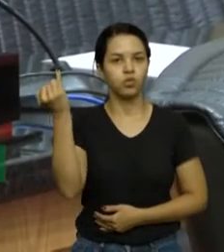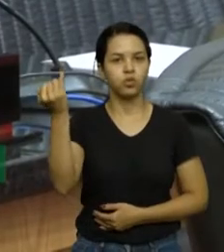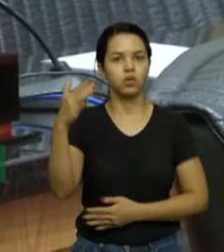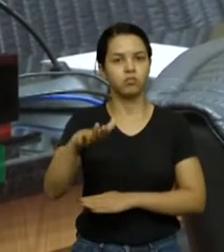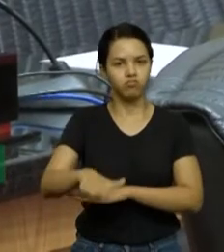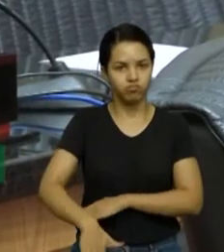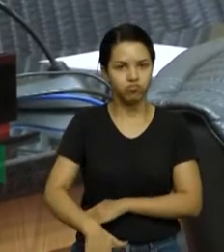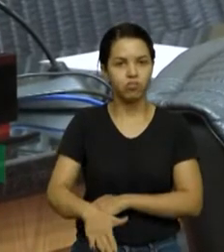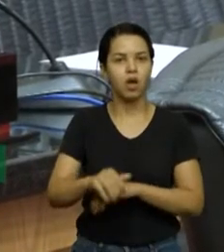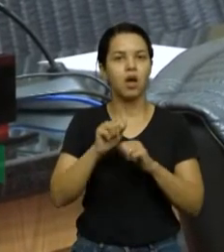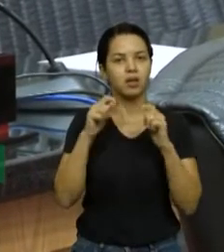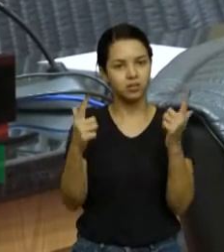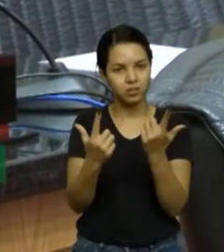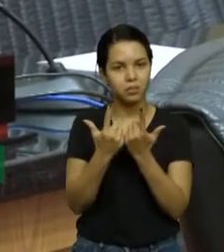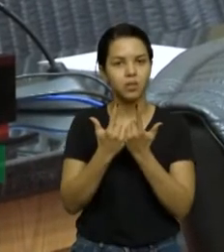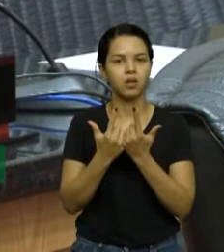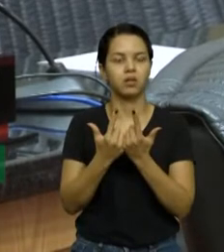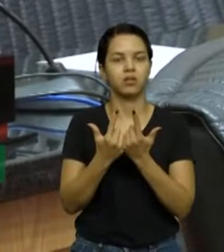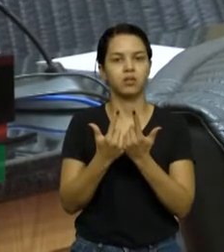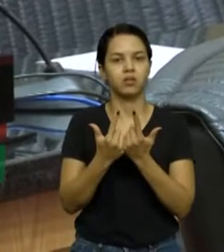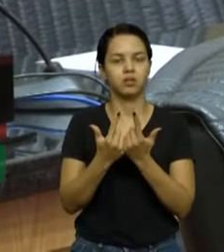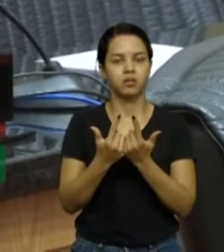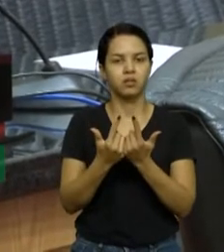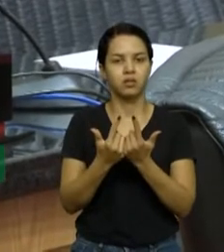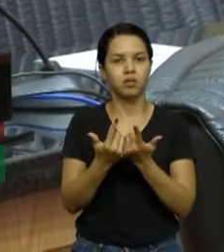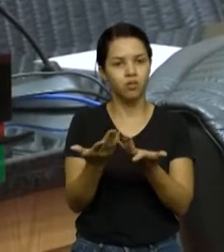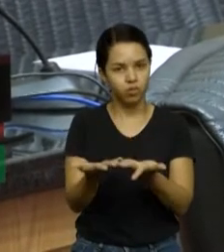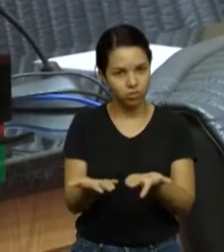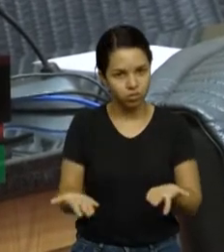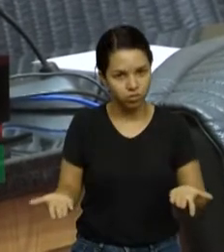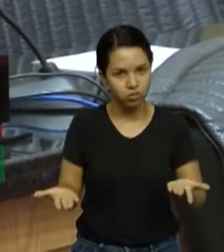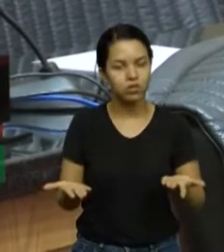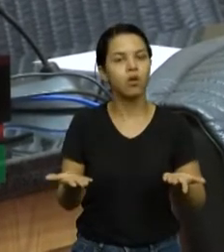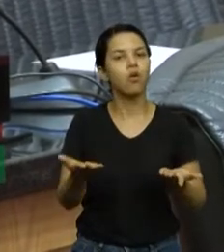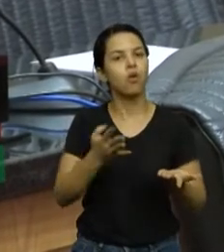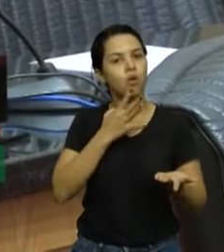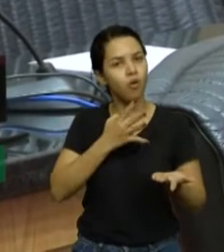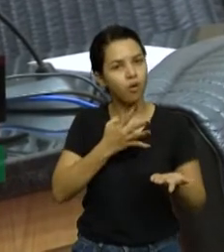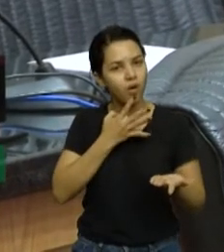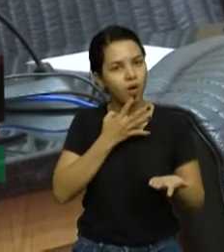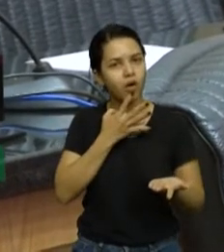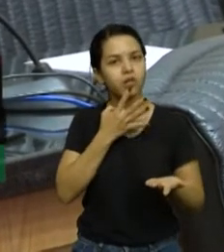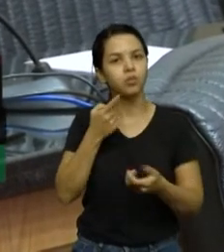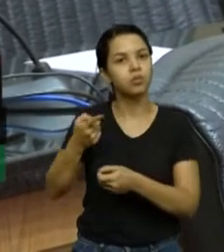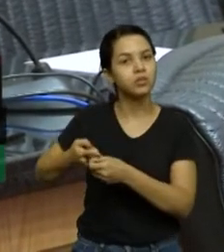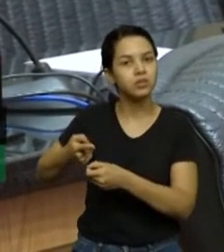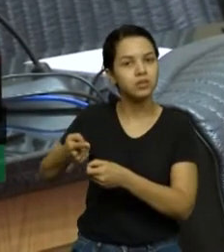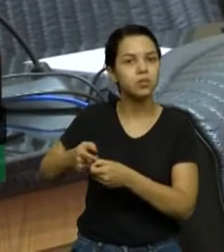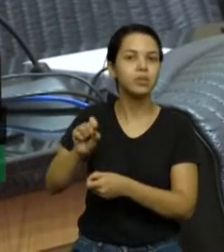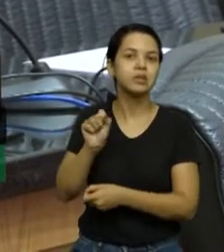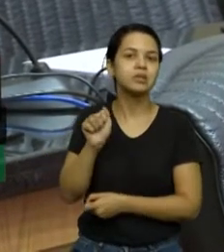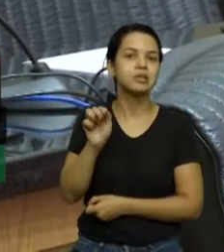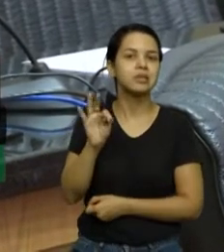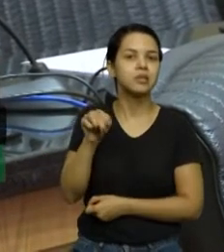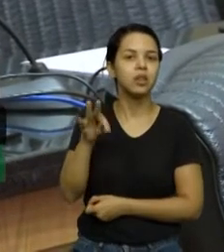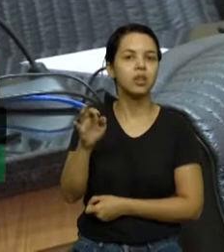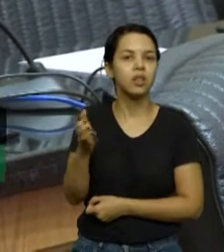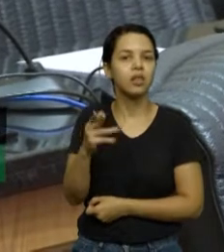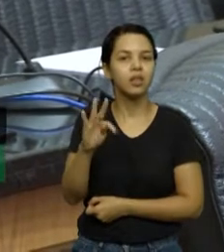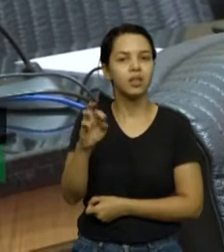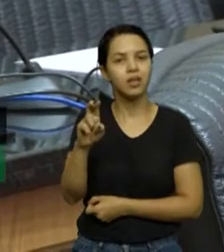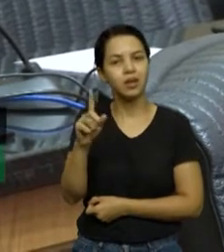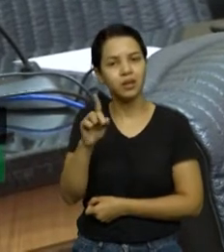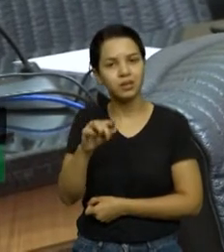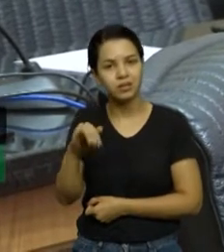aqui na Assembleia Legislativa, e Vossa Excelência conhece o município de Santa Terezinha, e a gente recebe os